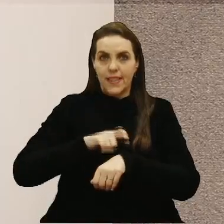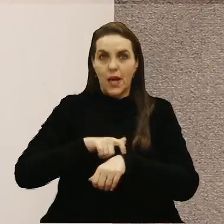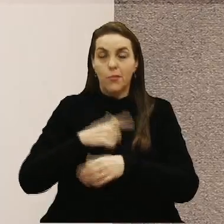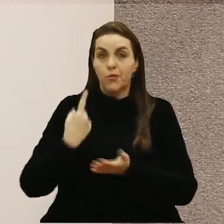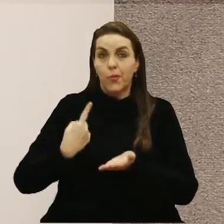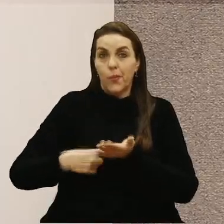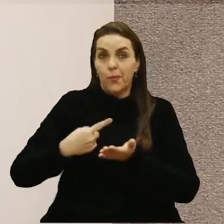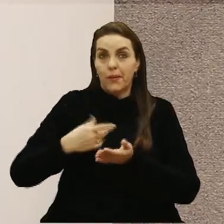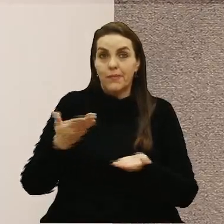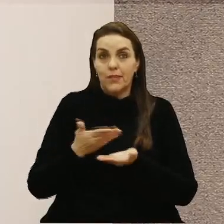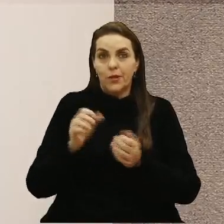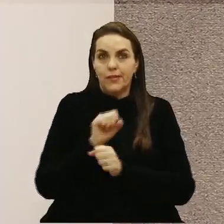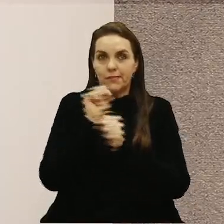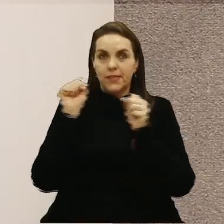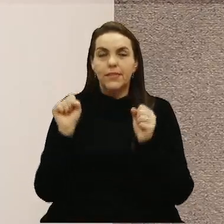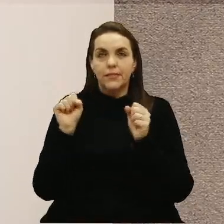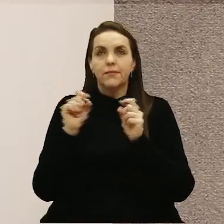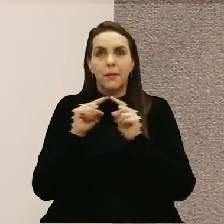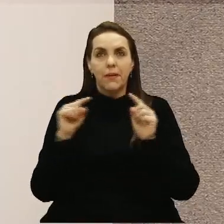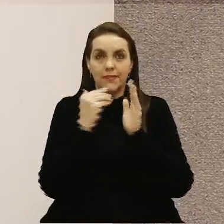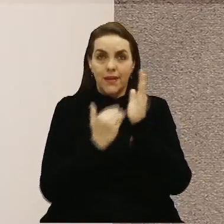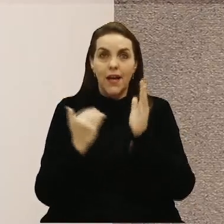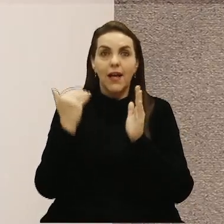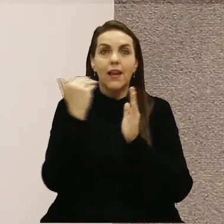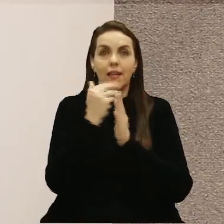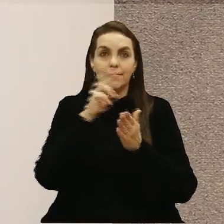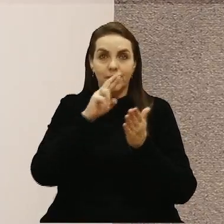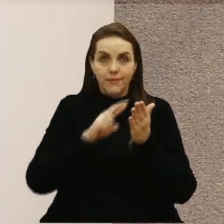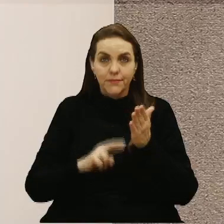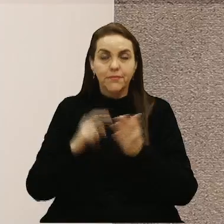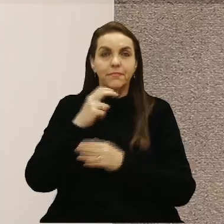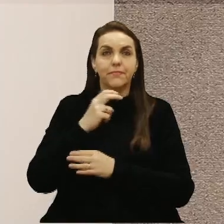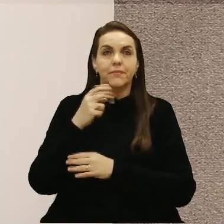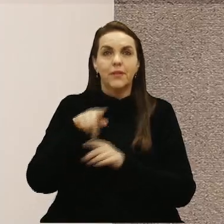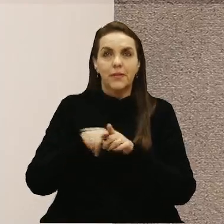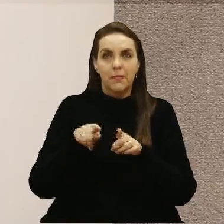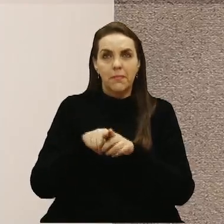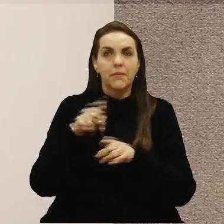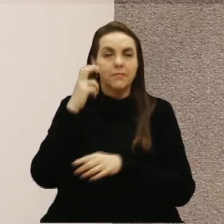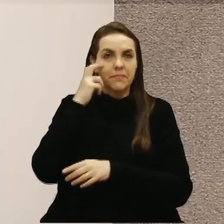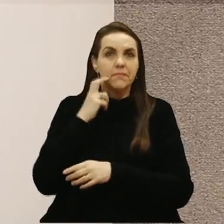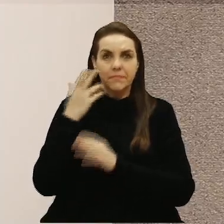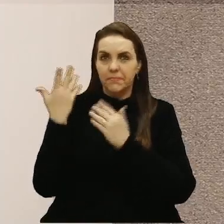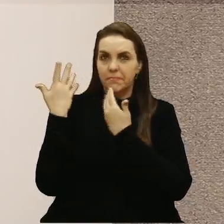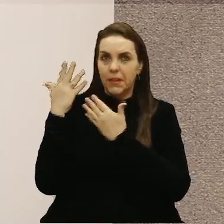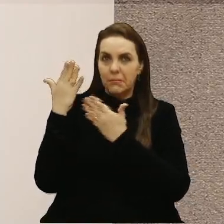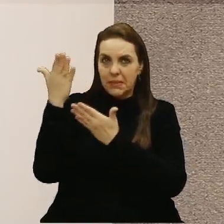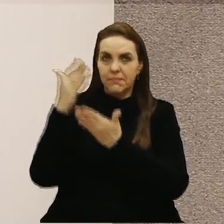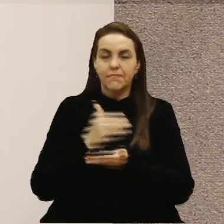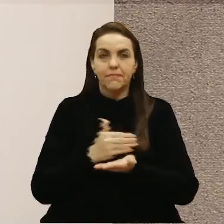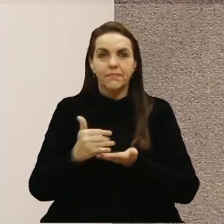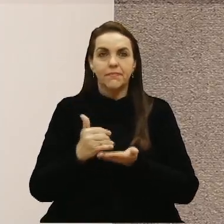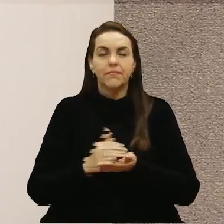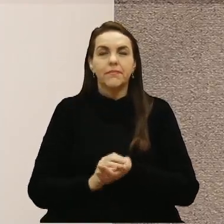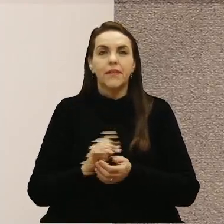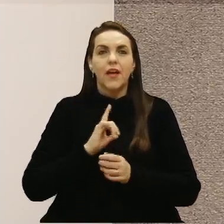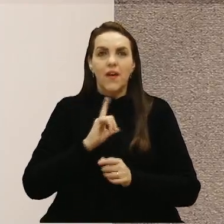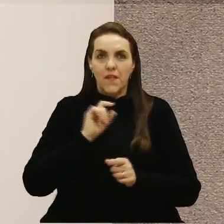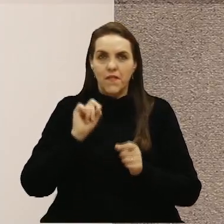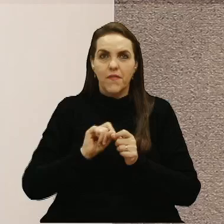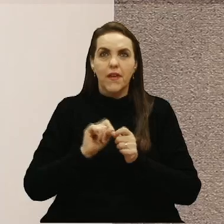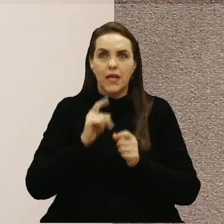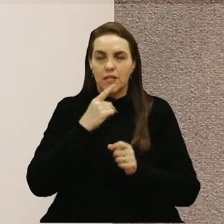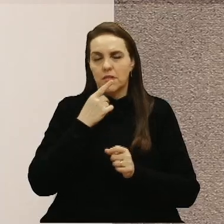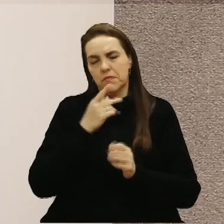pela manhã, mas além de ser o relator desse projeto do vereador Daniel, a quem também parabenizo pela iniciativa, faço questão de, obviamente,